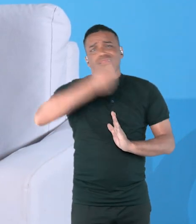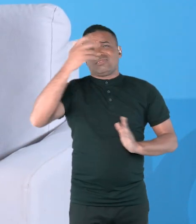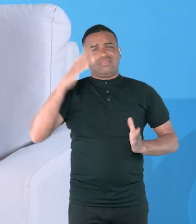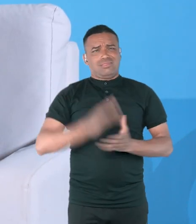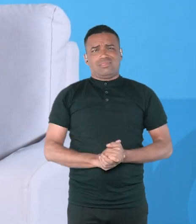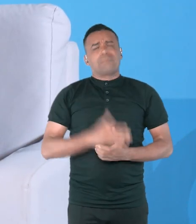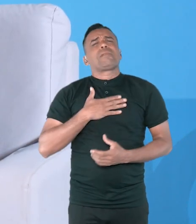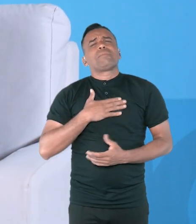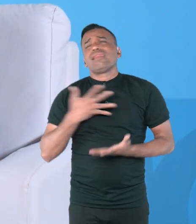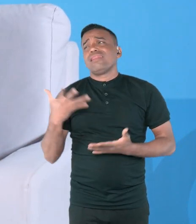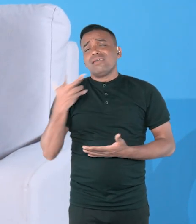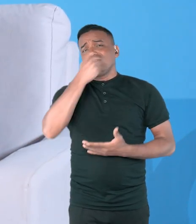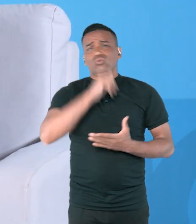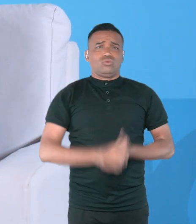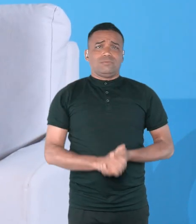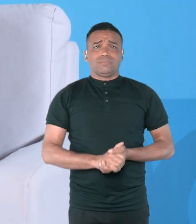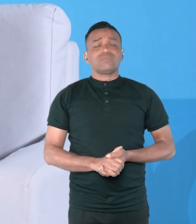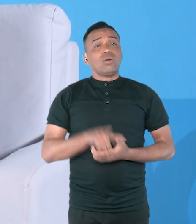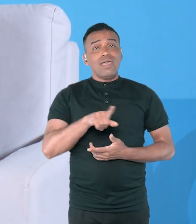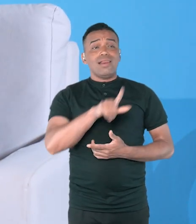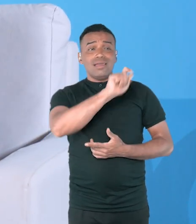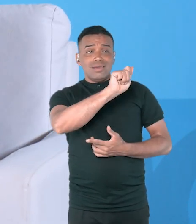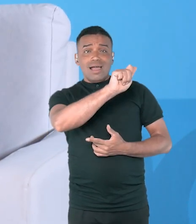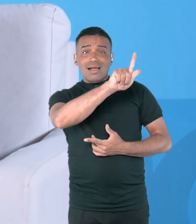ele falava assim,